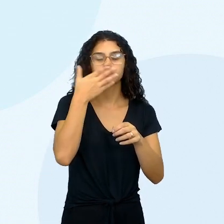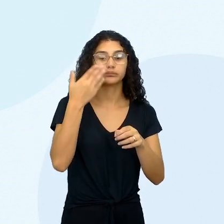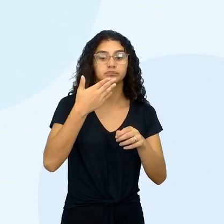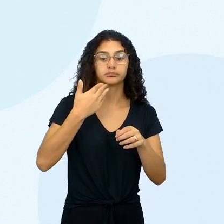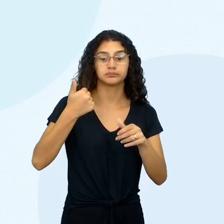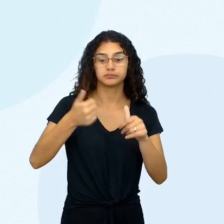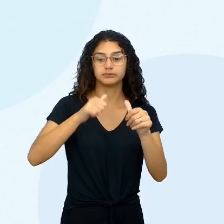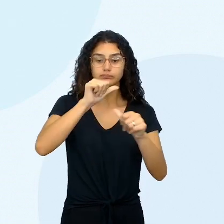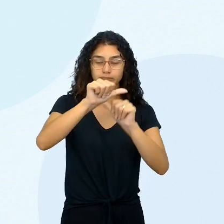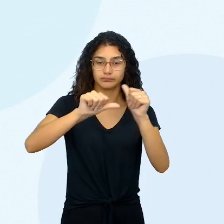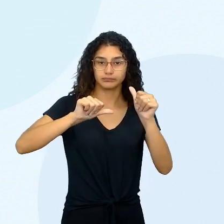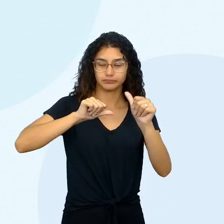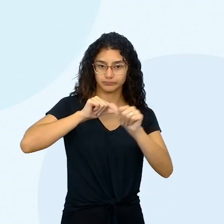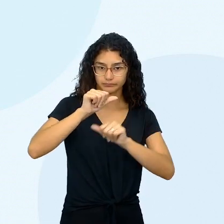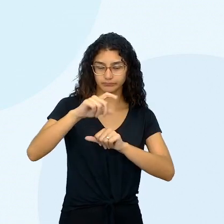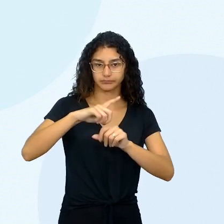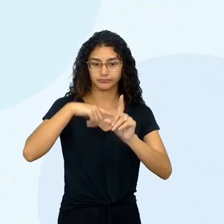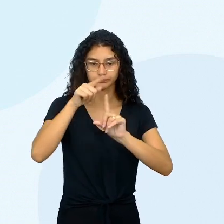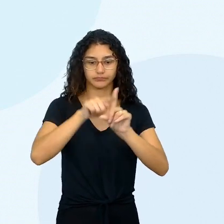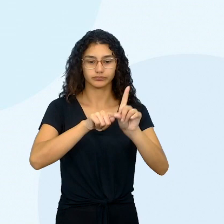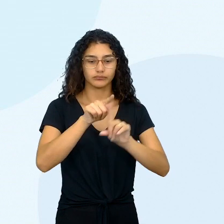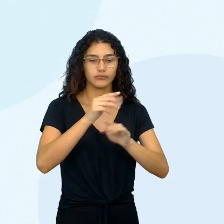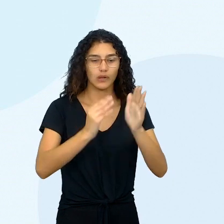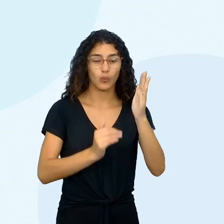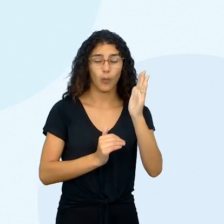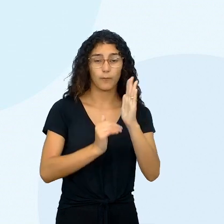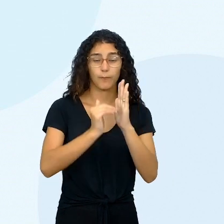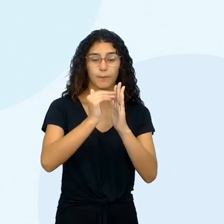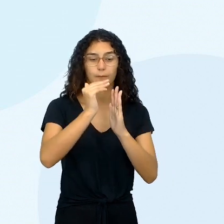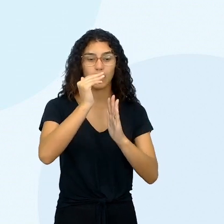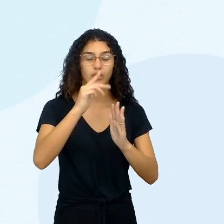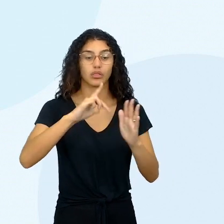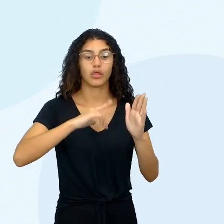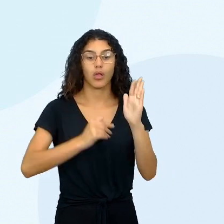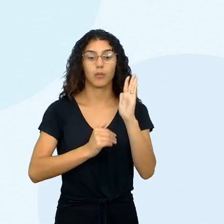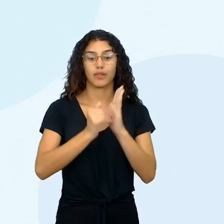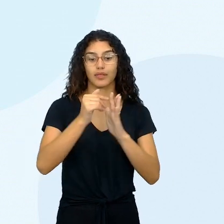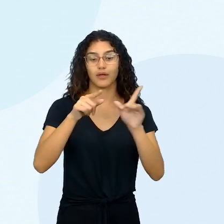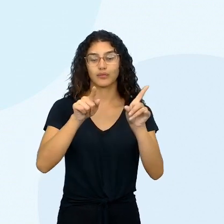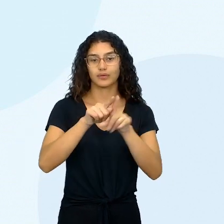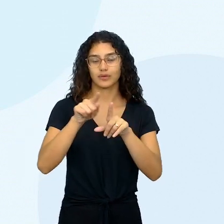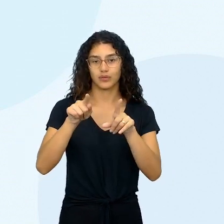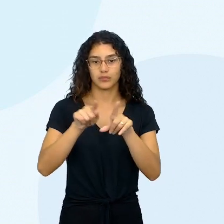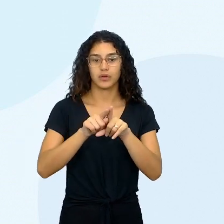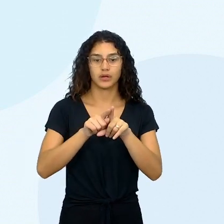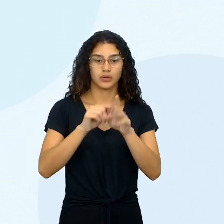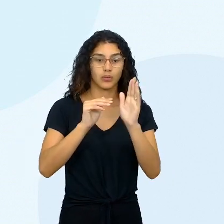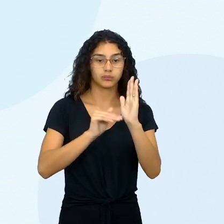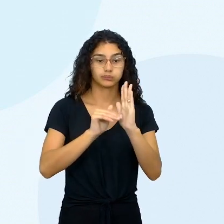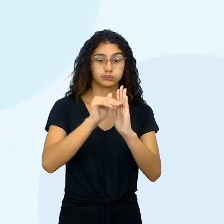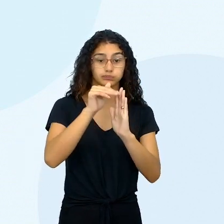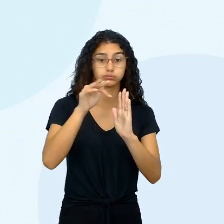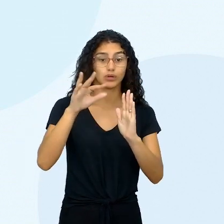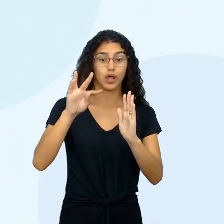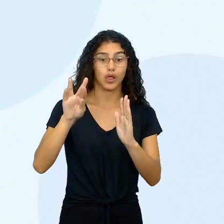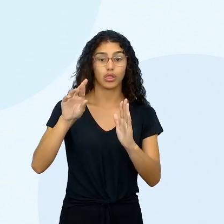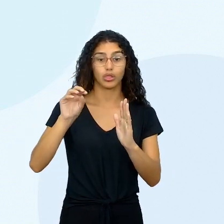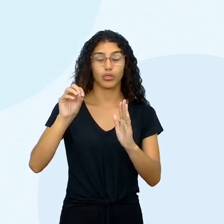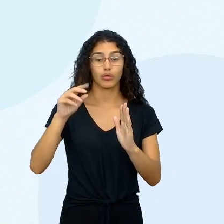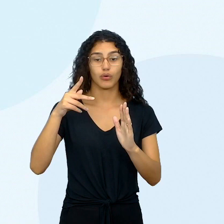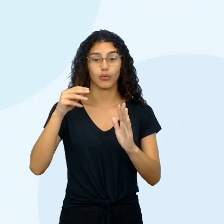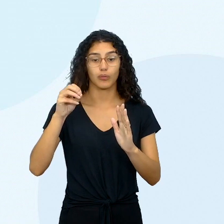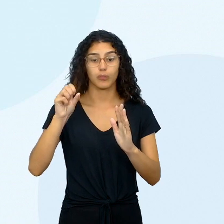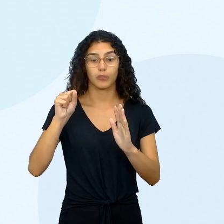A mudança climática e o aumento das emissões tem aumentado também a camada da troposfera. Se eu não me